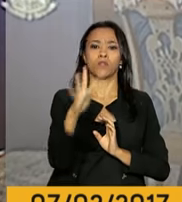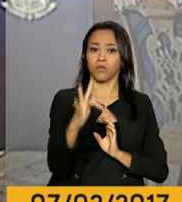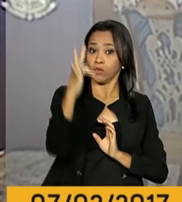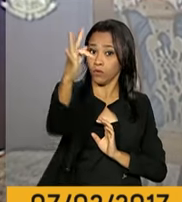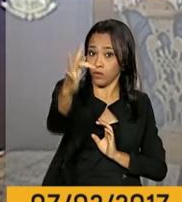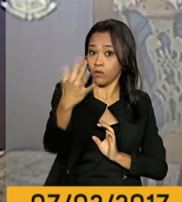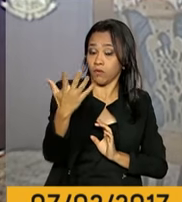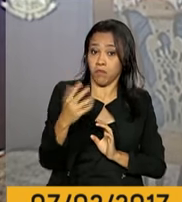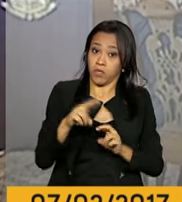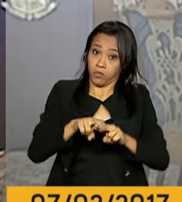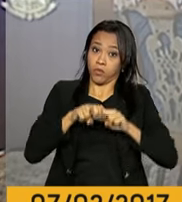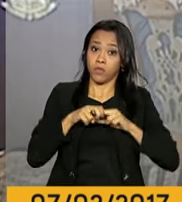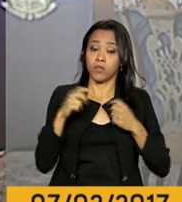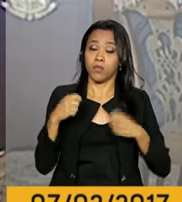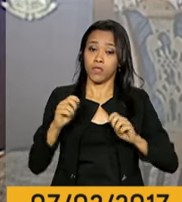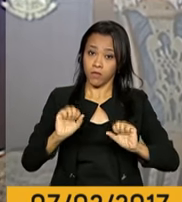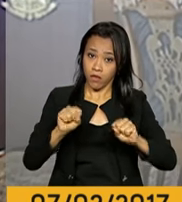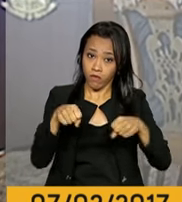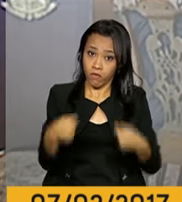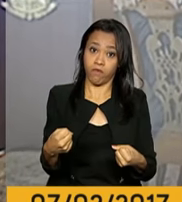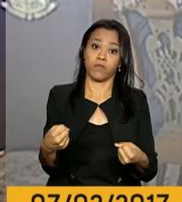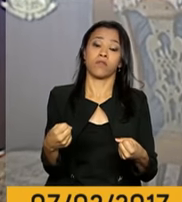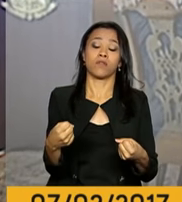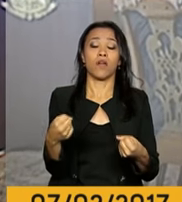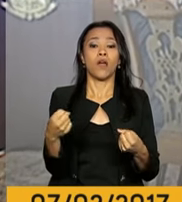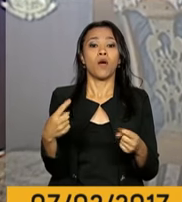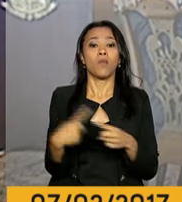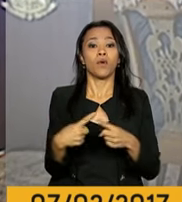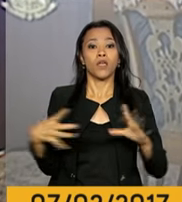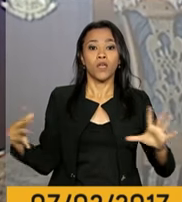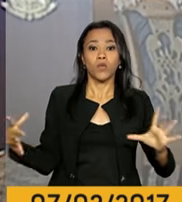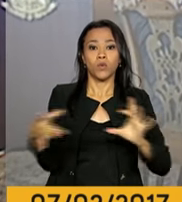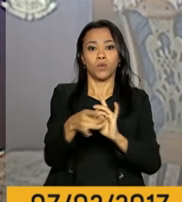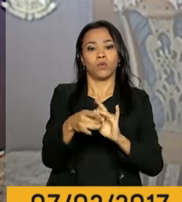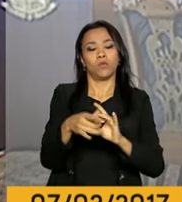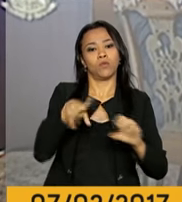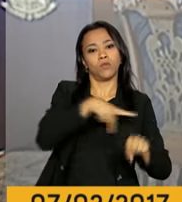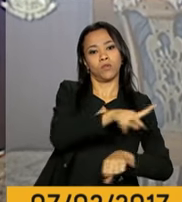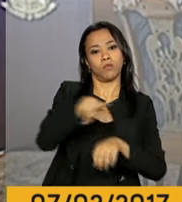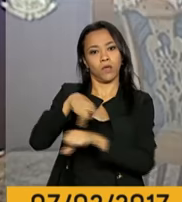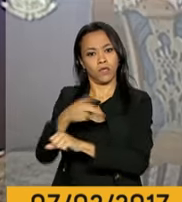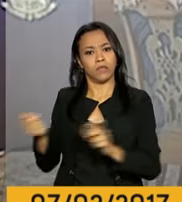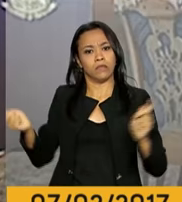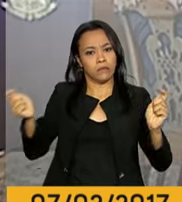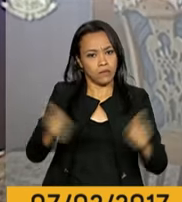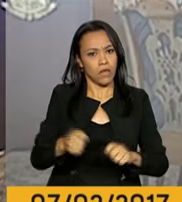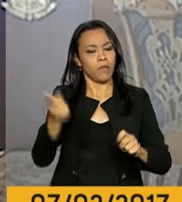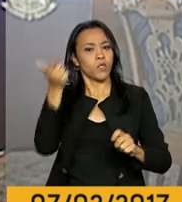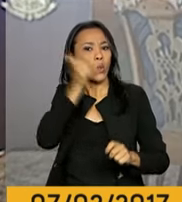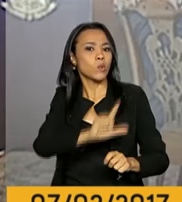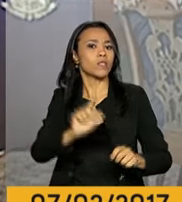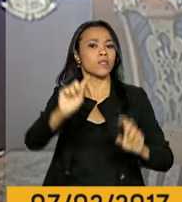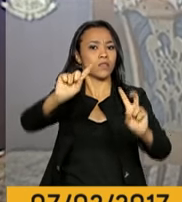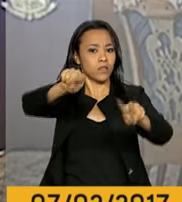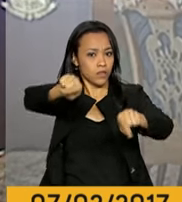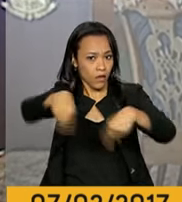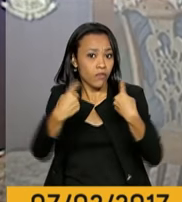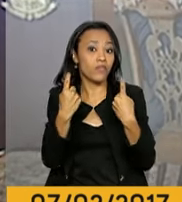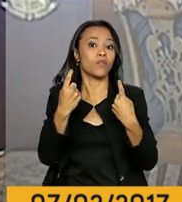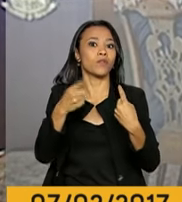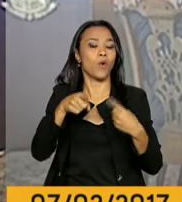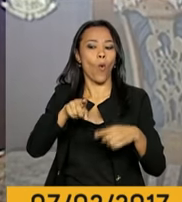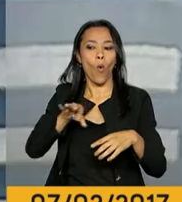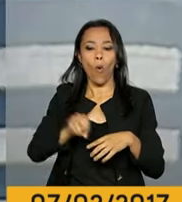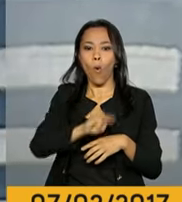rear refor juntos vamos ter mais possibilidades de que esses desafios se transformem em